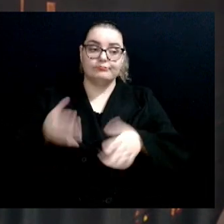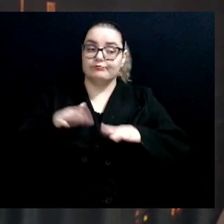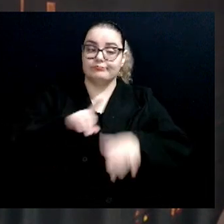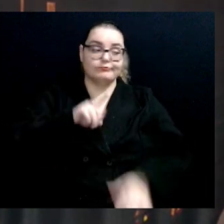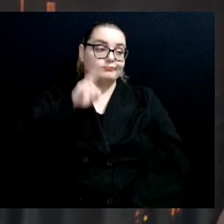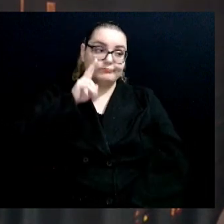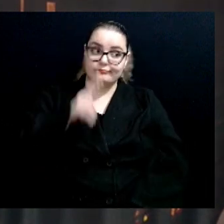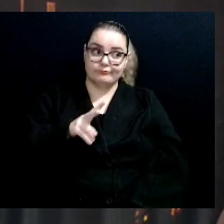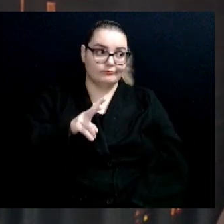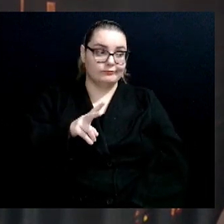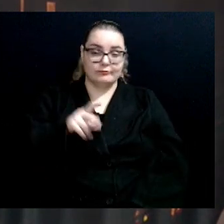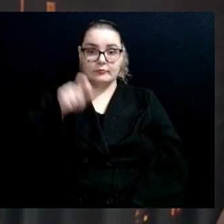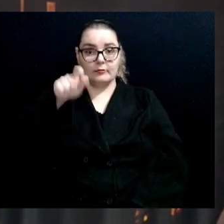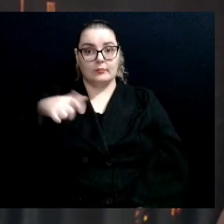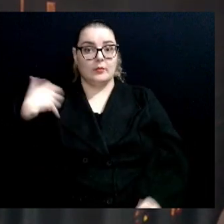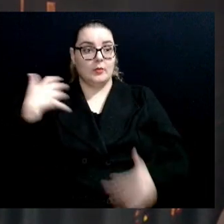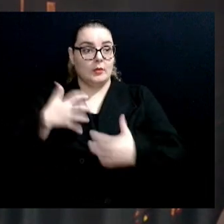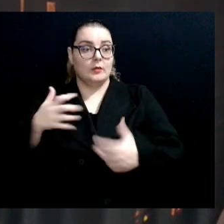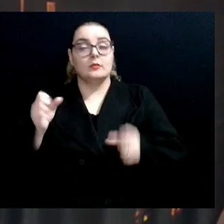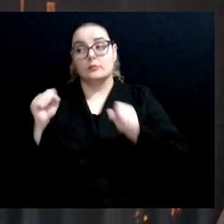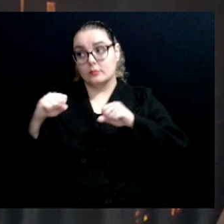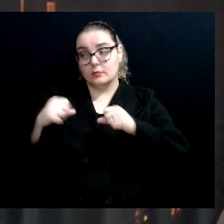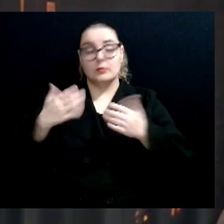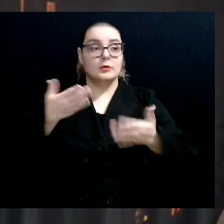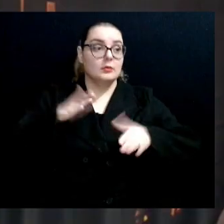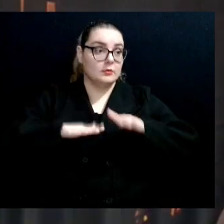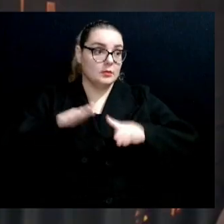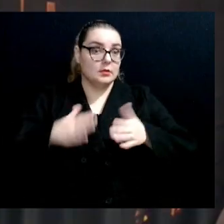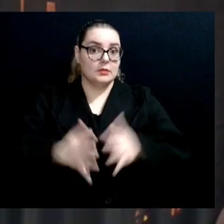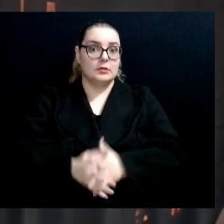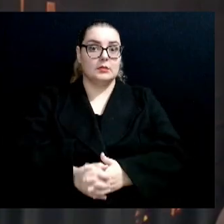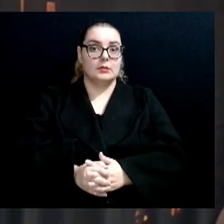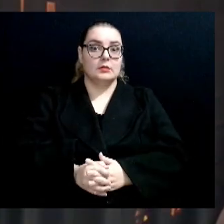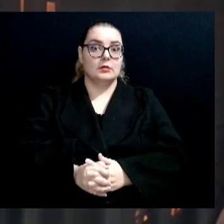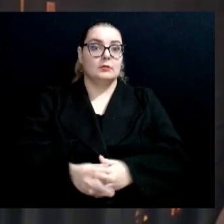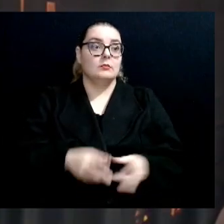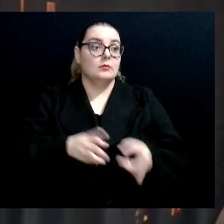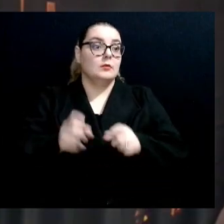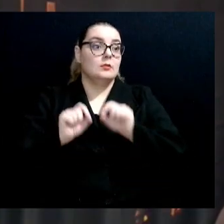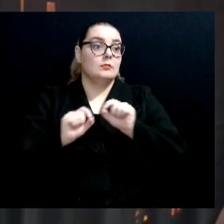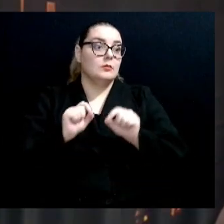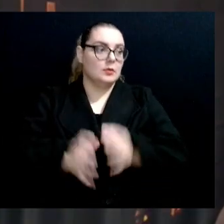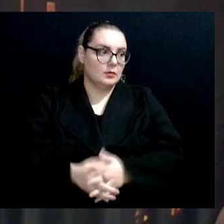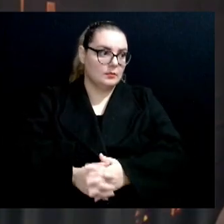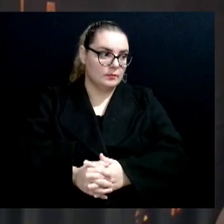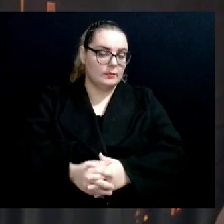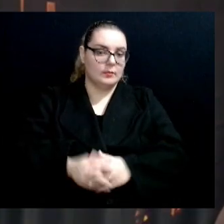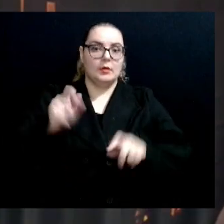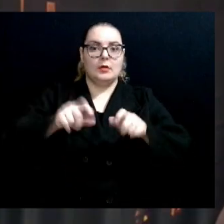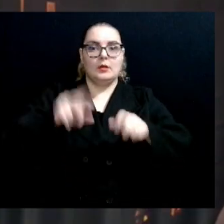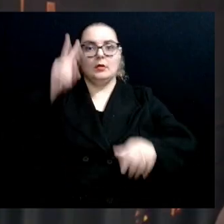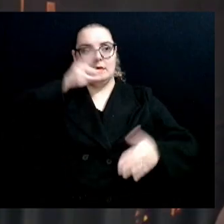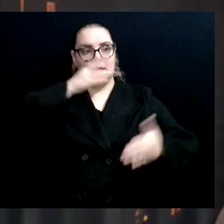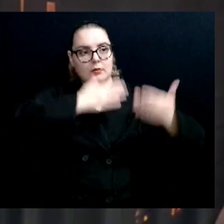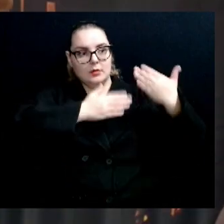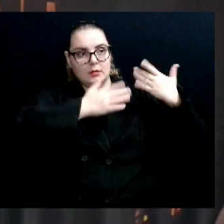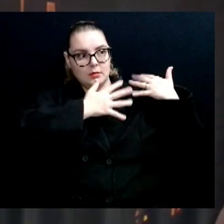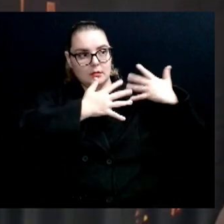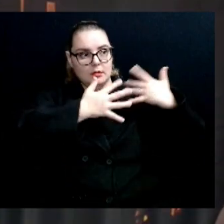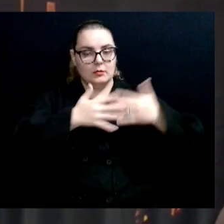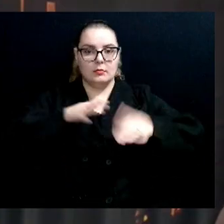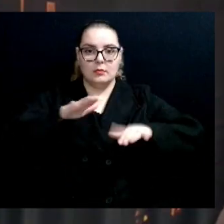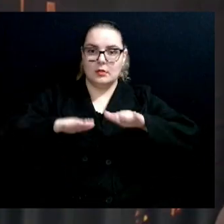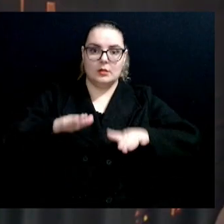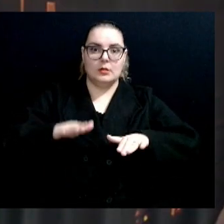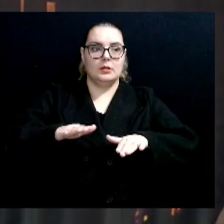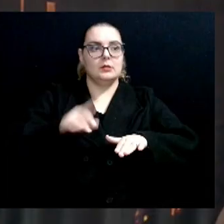pessoa idosa. Então, muitas vezes, a gente percebe o quê? As pessoas, elas têm uma história, mas nem sempre quem está